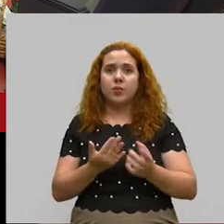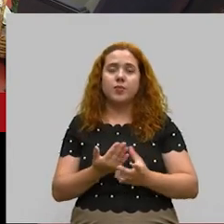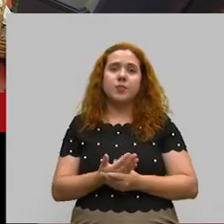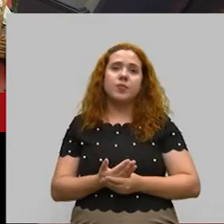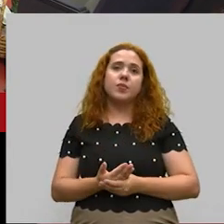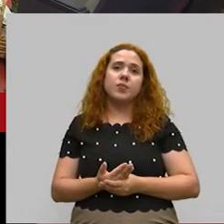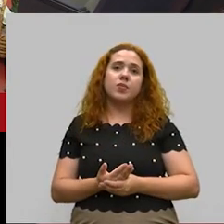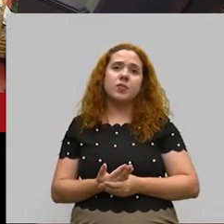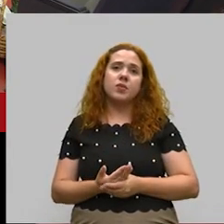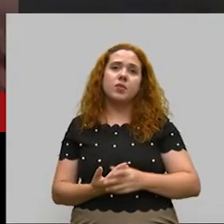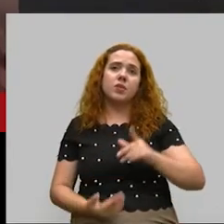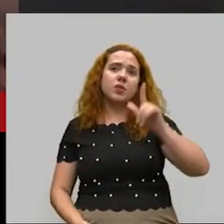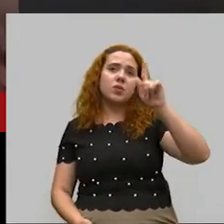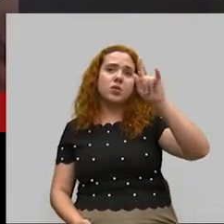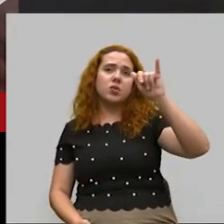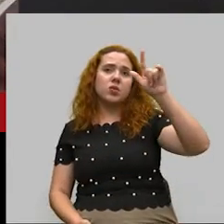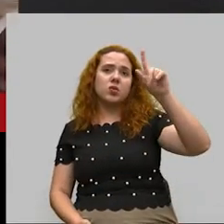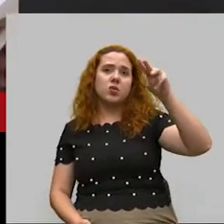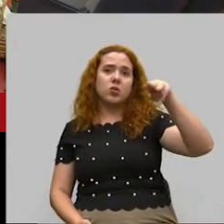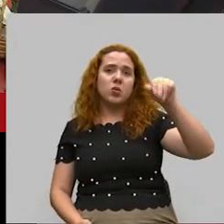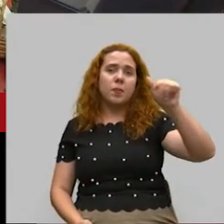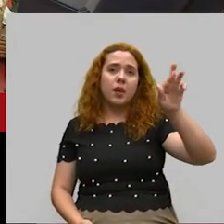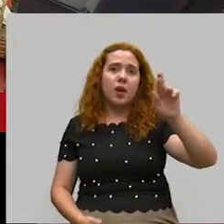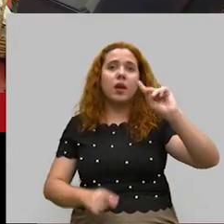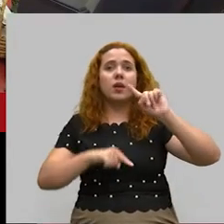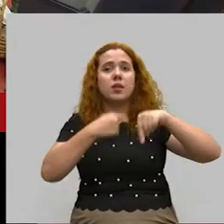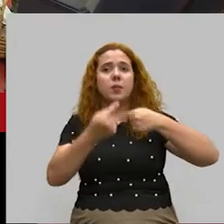Gilmar depois o Gilmar é o